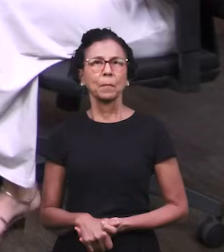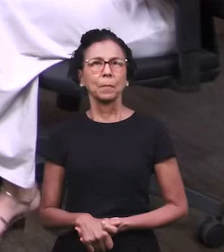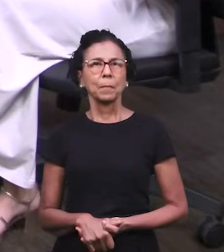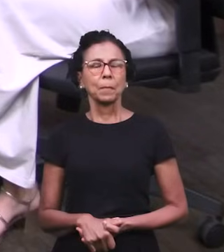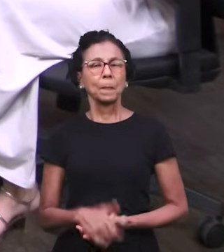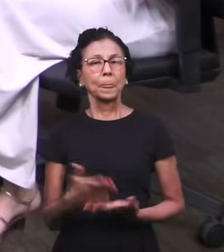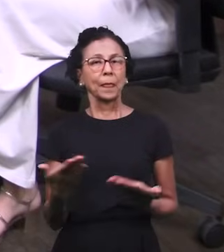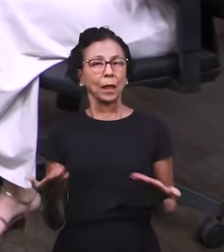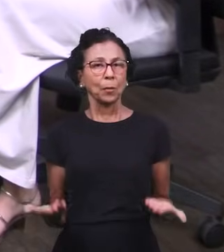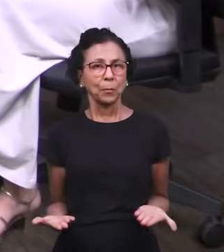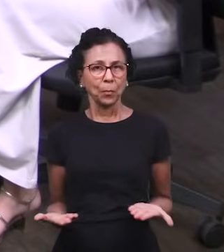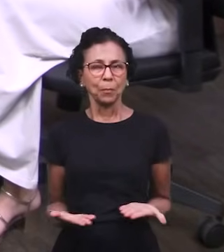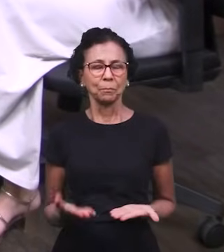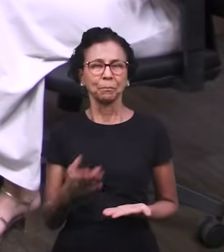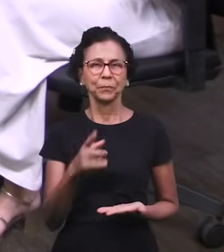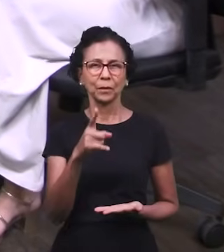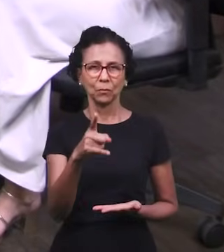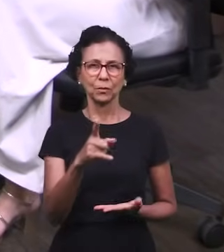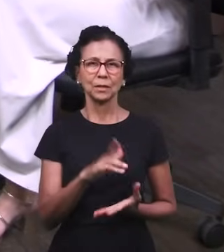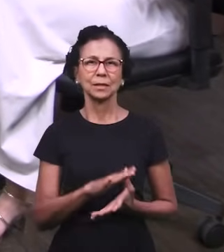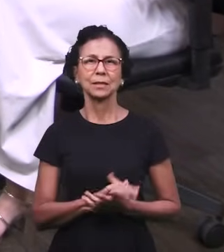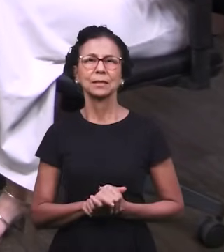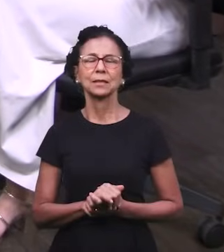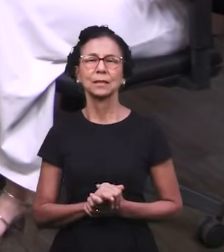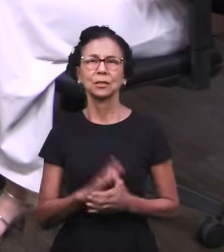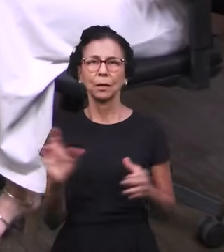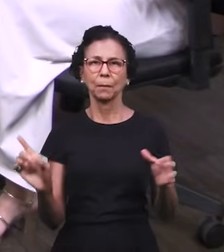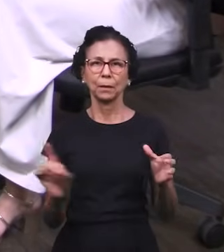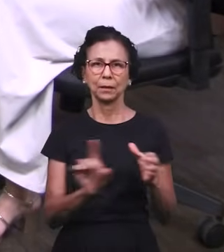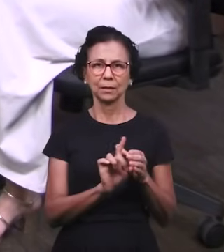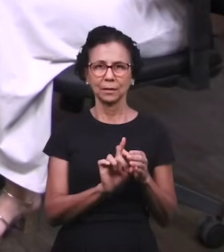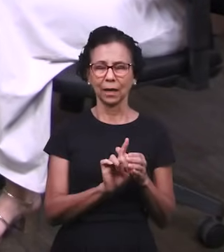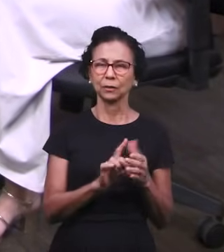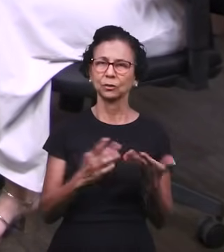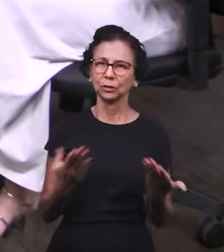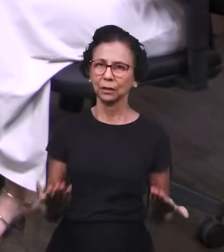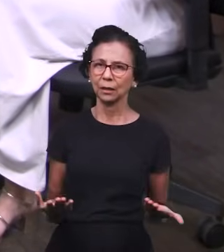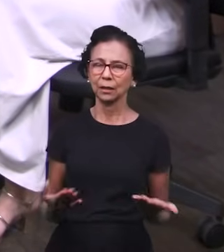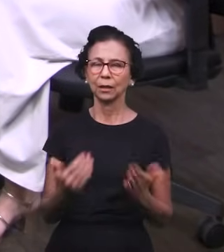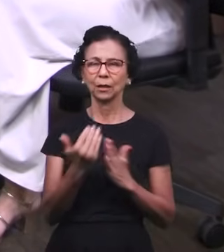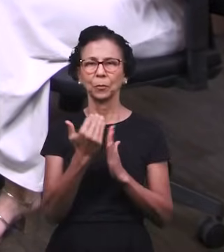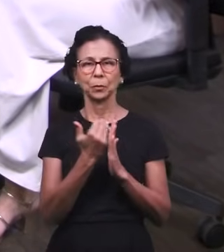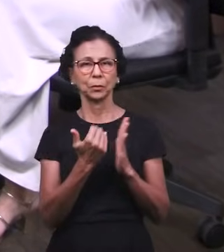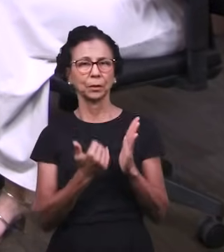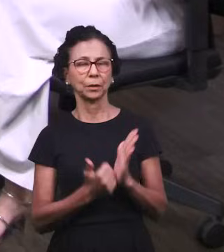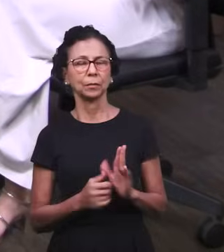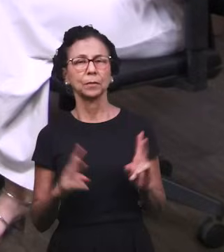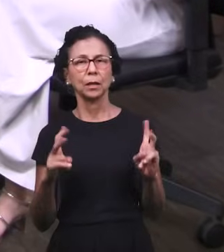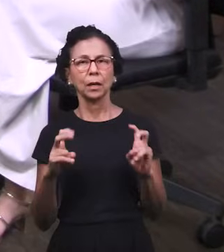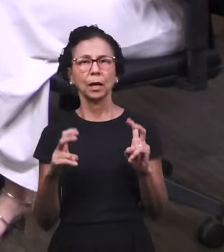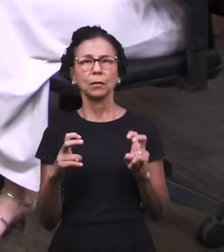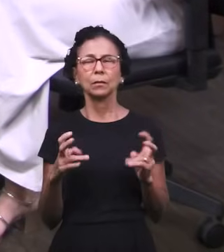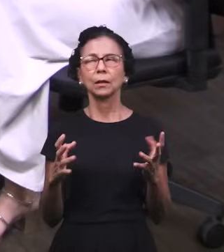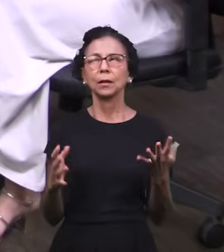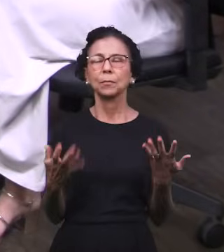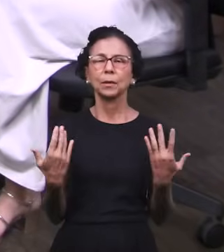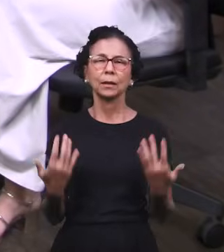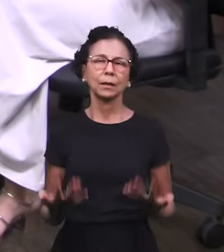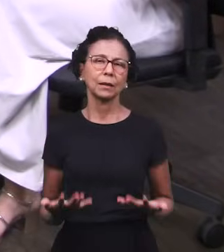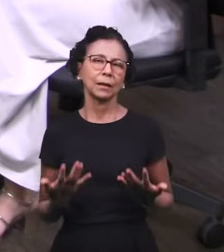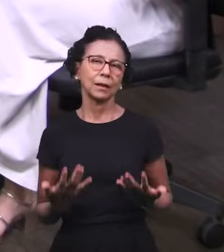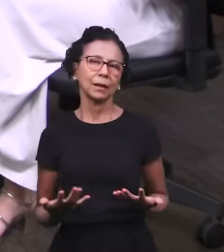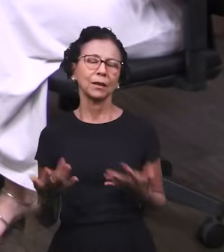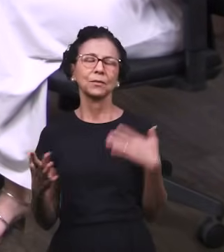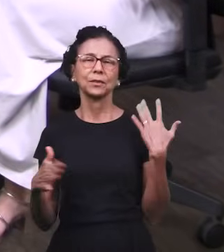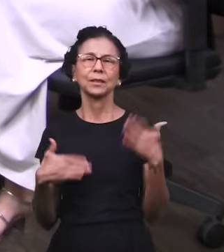clima descontraído, é um clima alegre, assim como são os jovens. Isso, para nós que vivemos essa